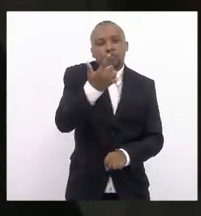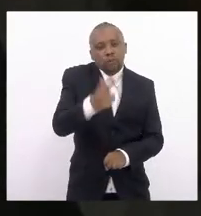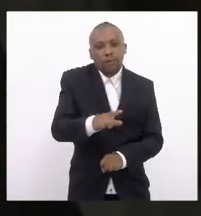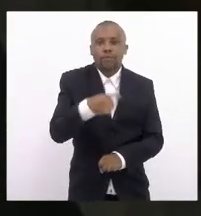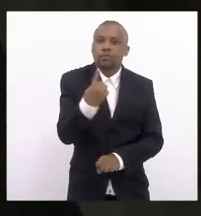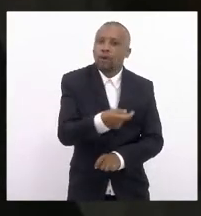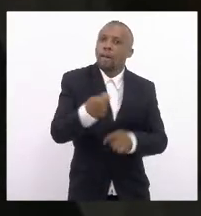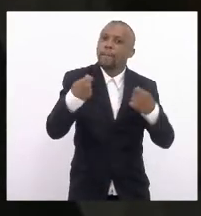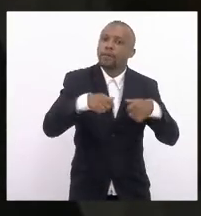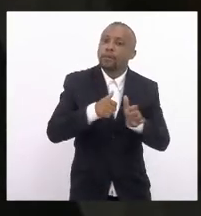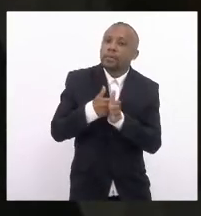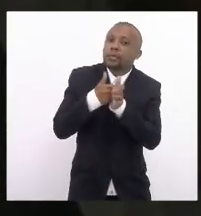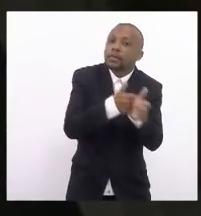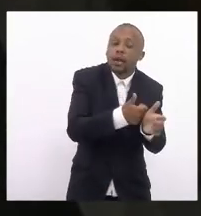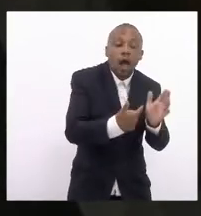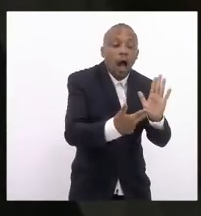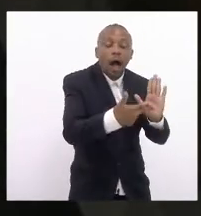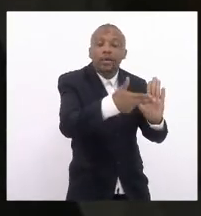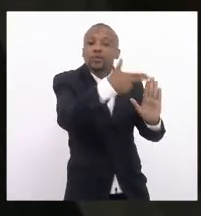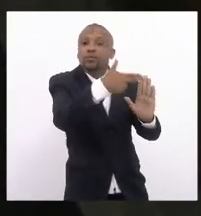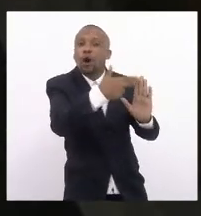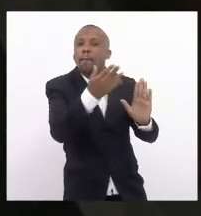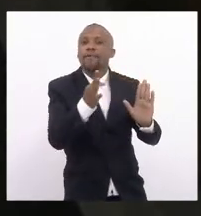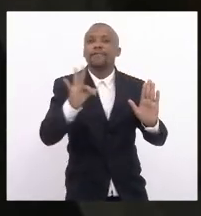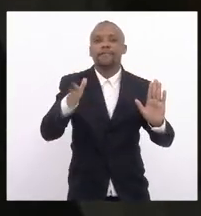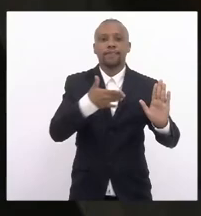as normativas federais.